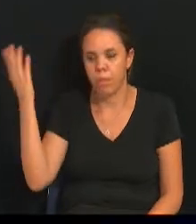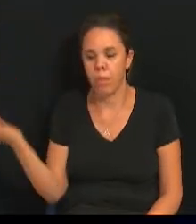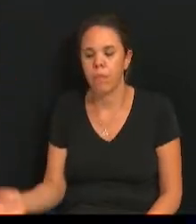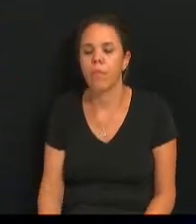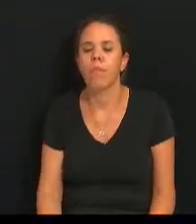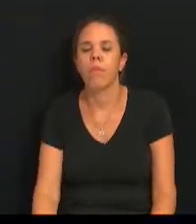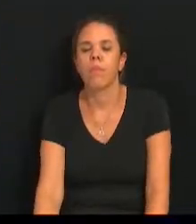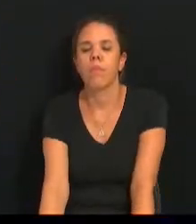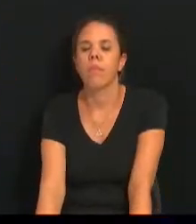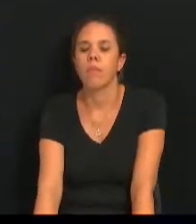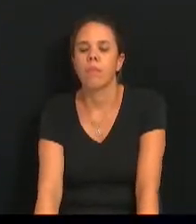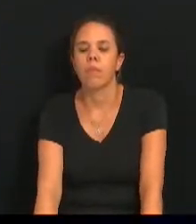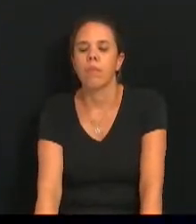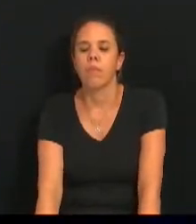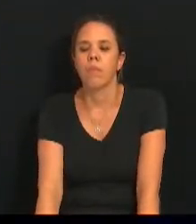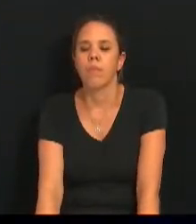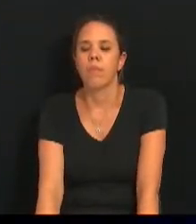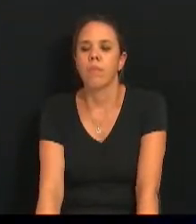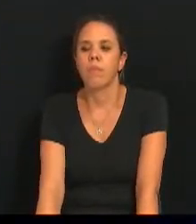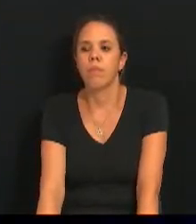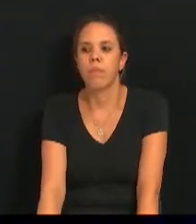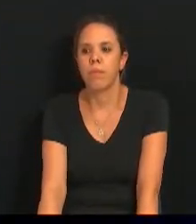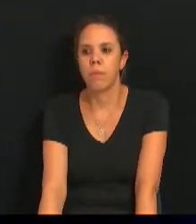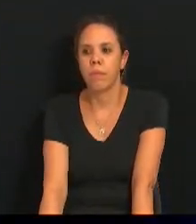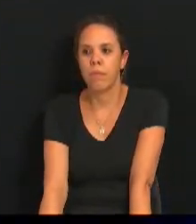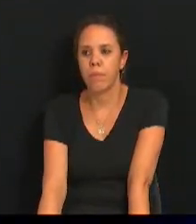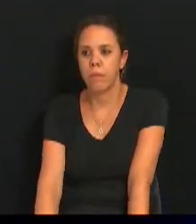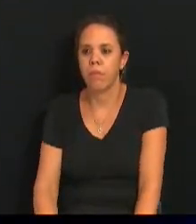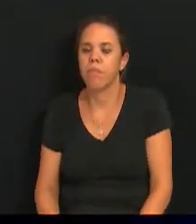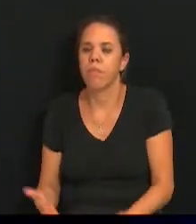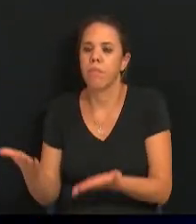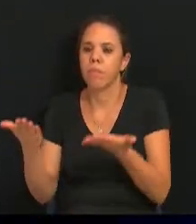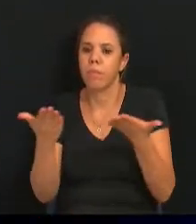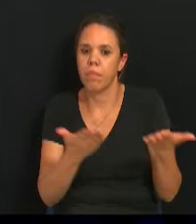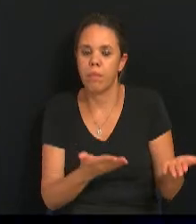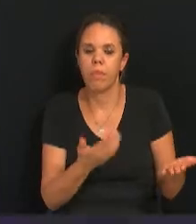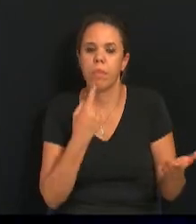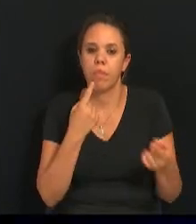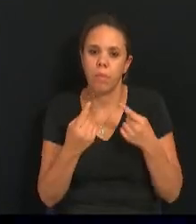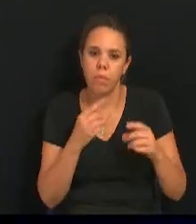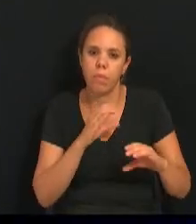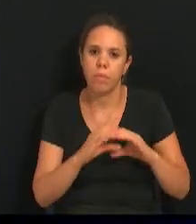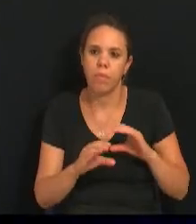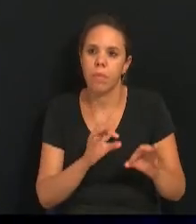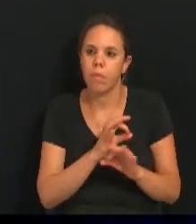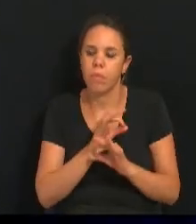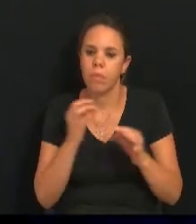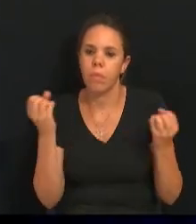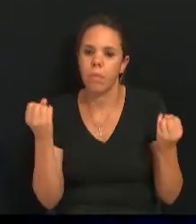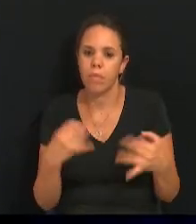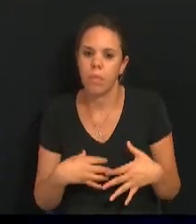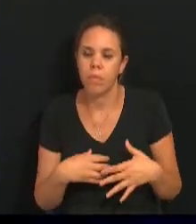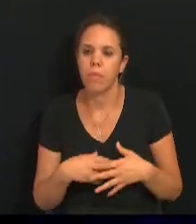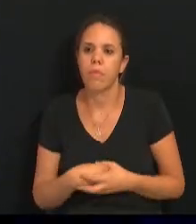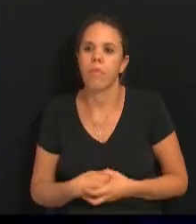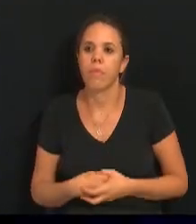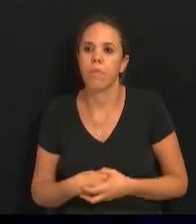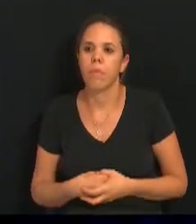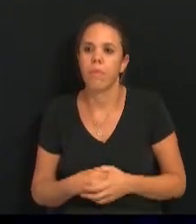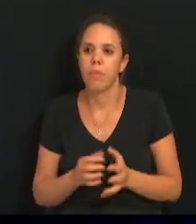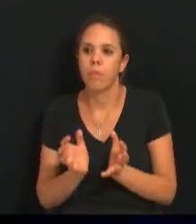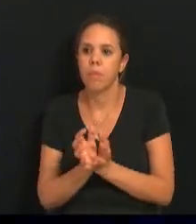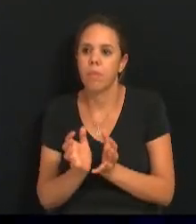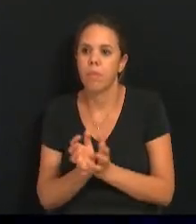E ele nos recebeu muito bem, dialogou, explicou que ia ser formada uma